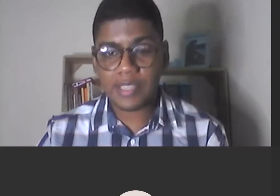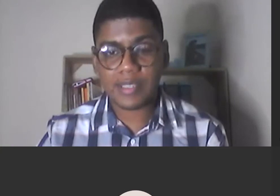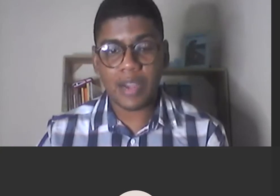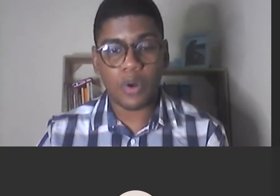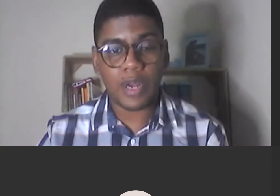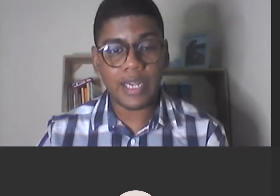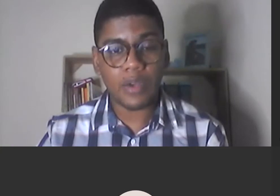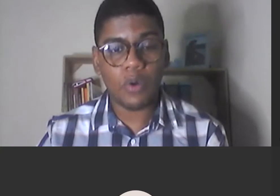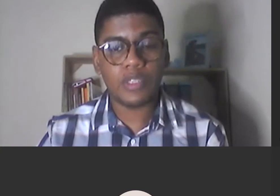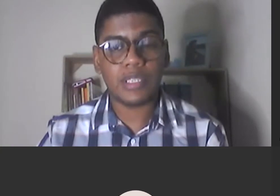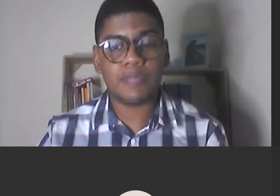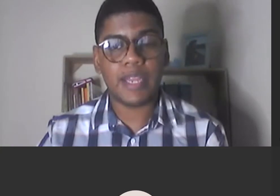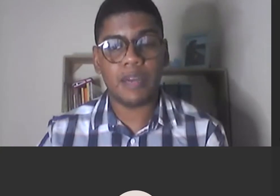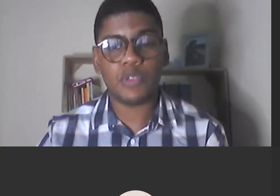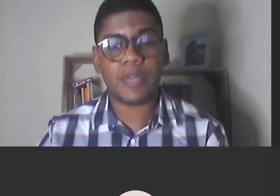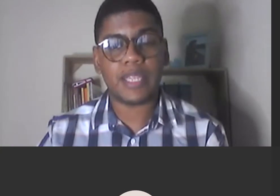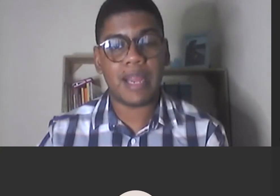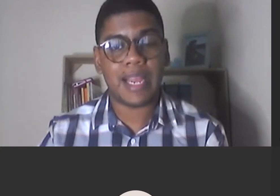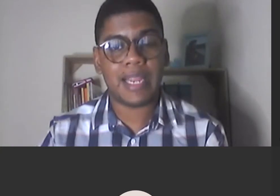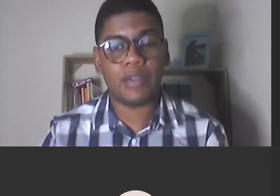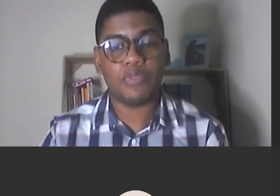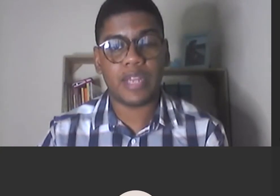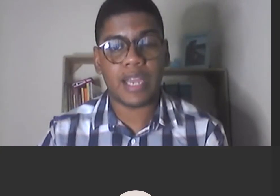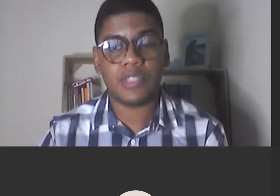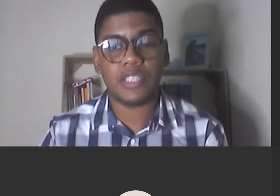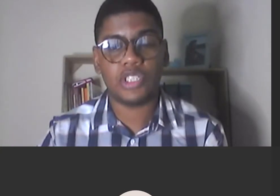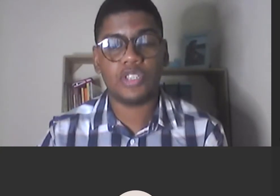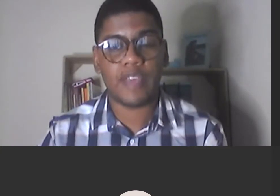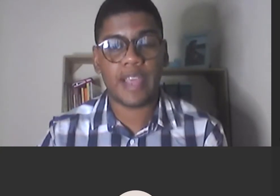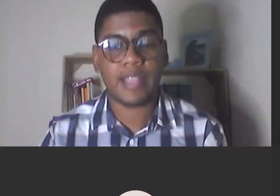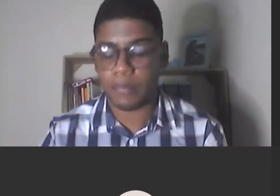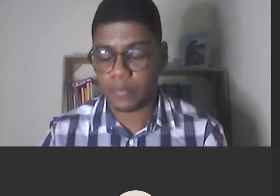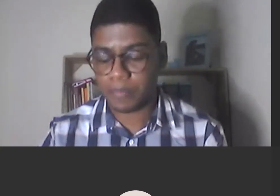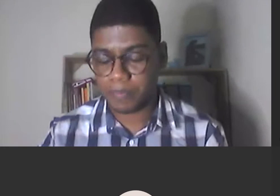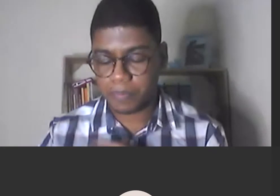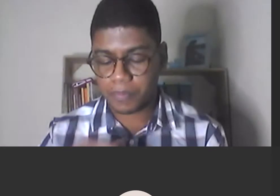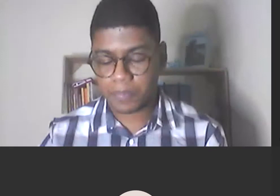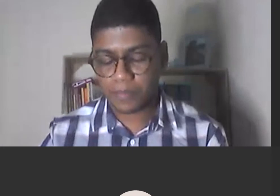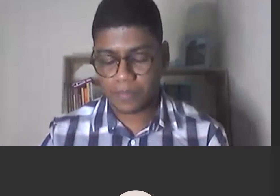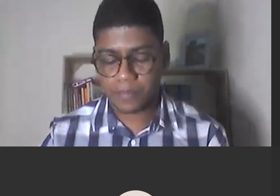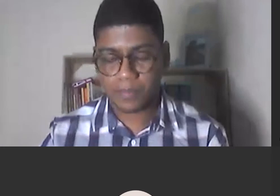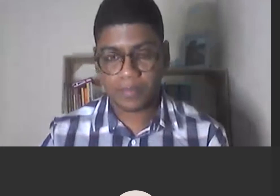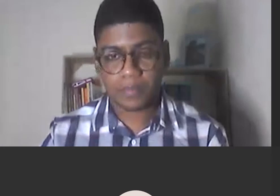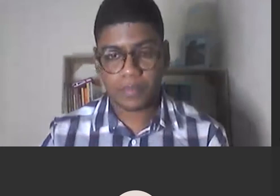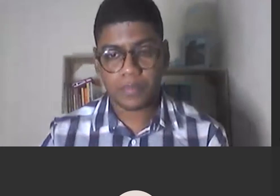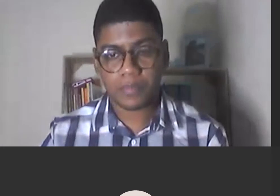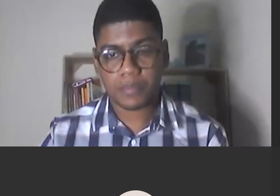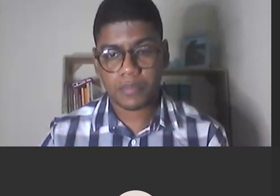Trabalho com vocês agora ou esperamos para trabalhar lá no final, se a gente tiver tempo?